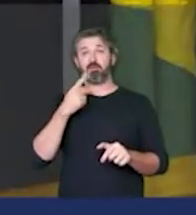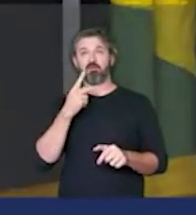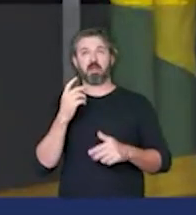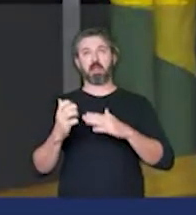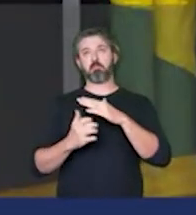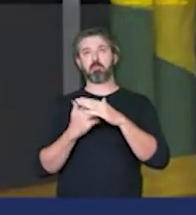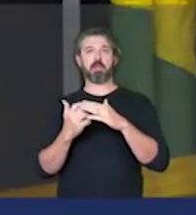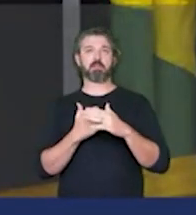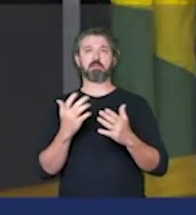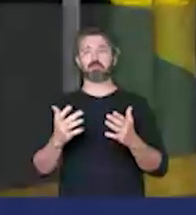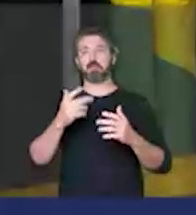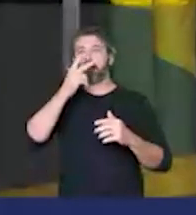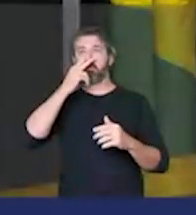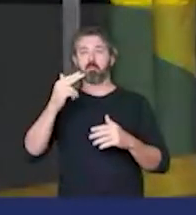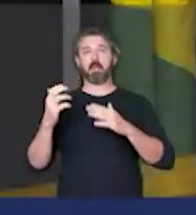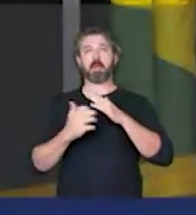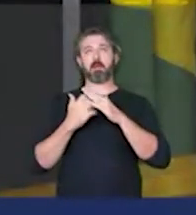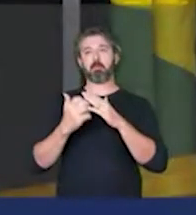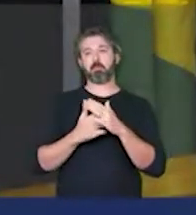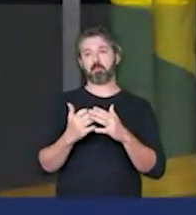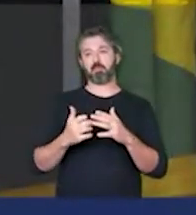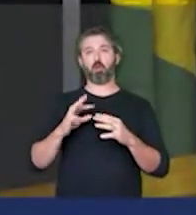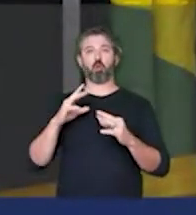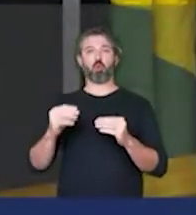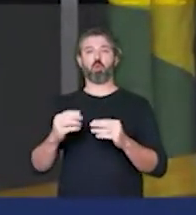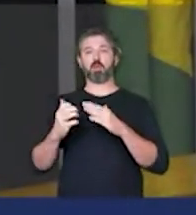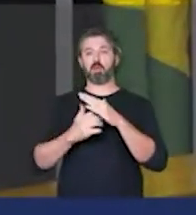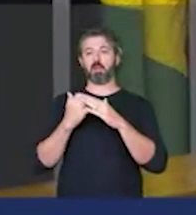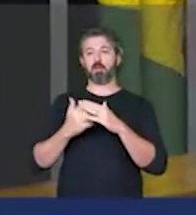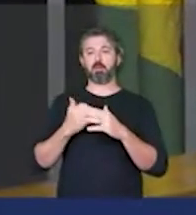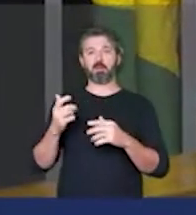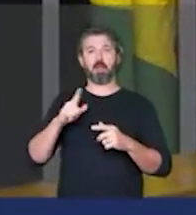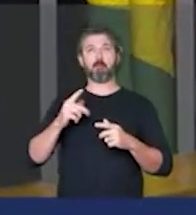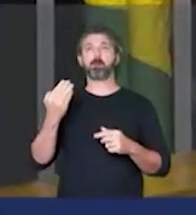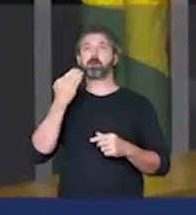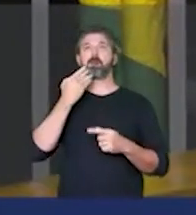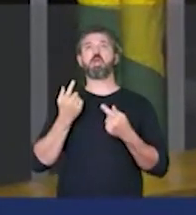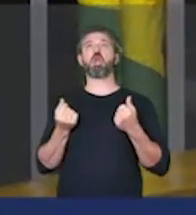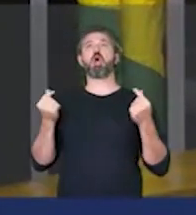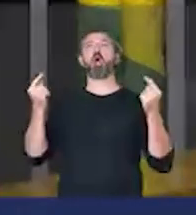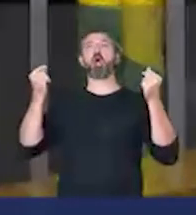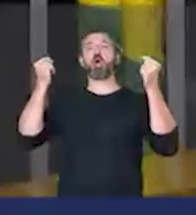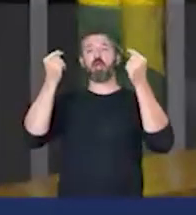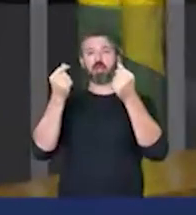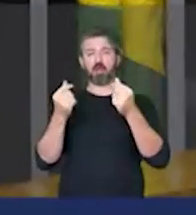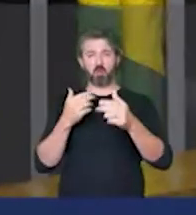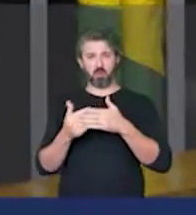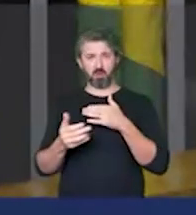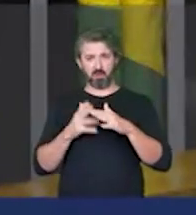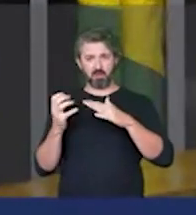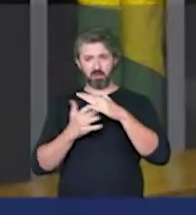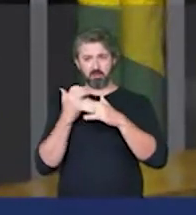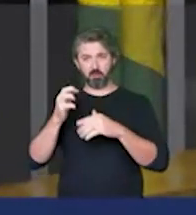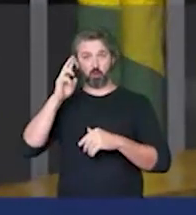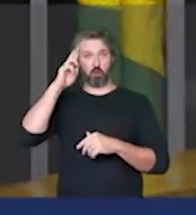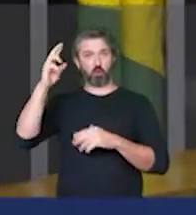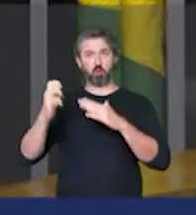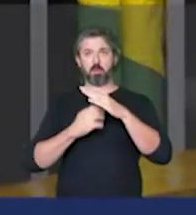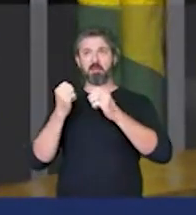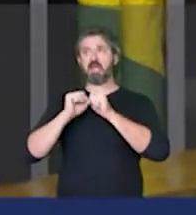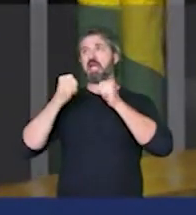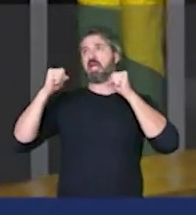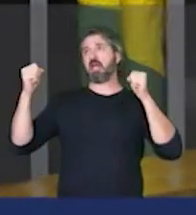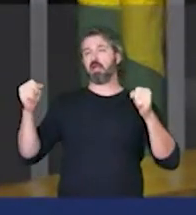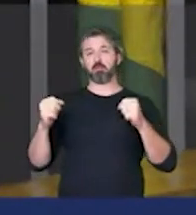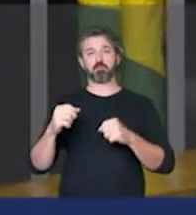de empresário como se todo empresário fosse bilionário. Como se todo empresário fosse dono de uma grande